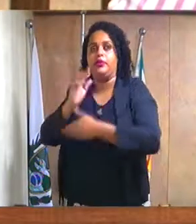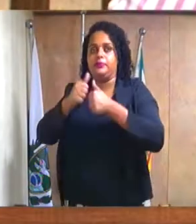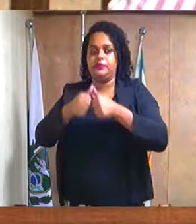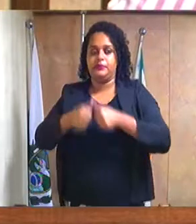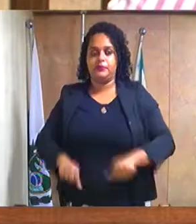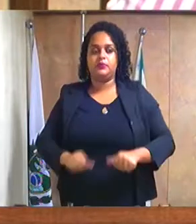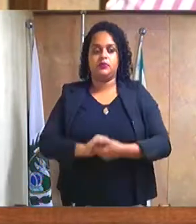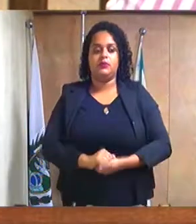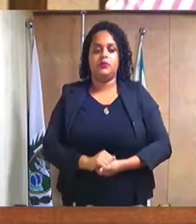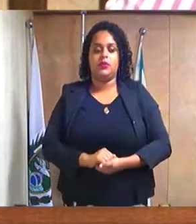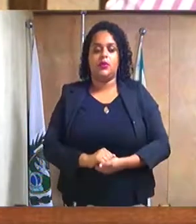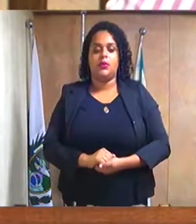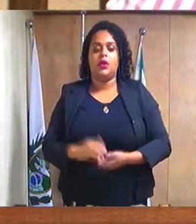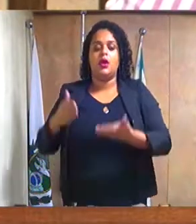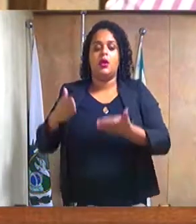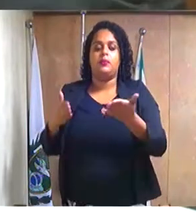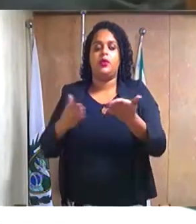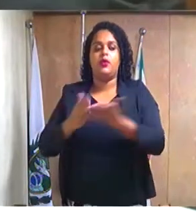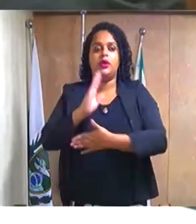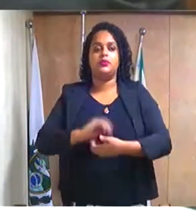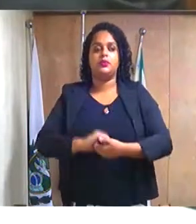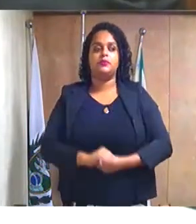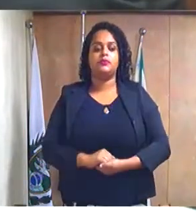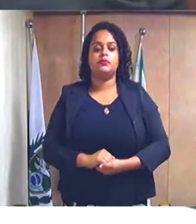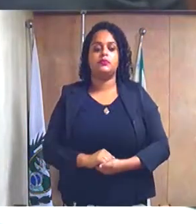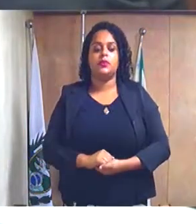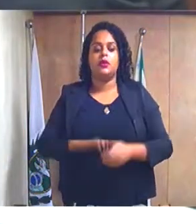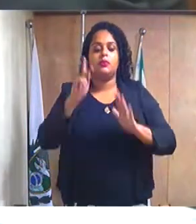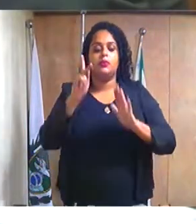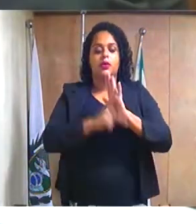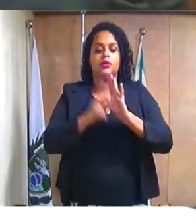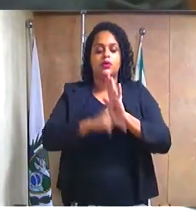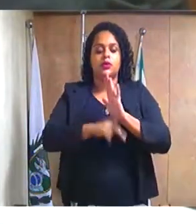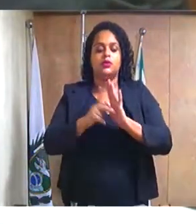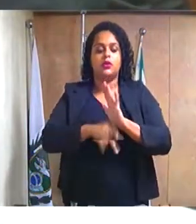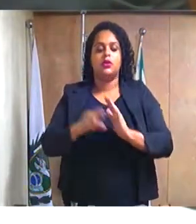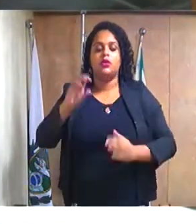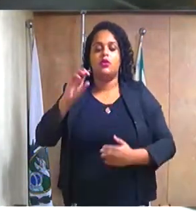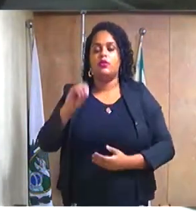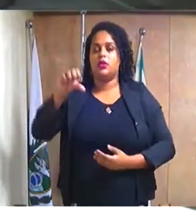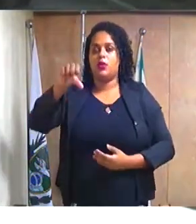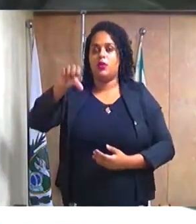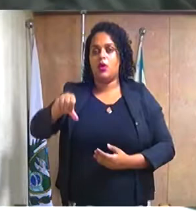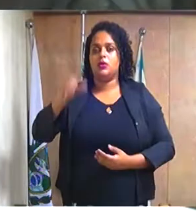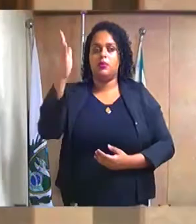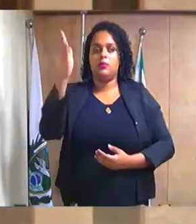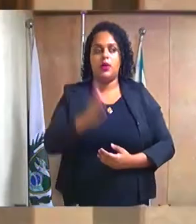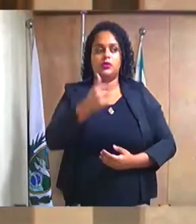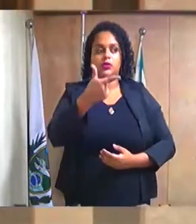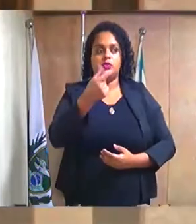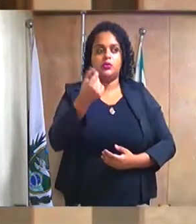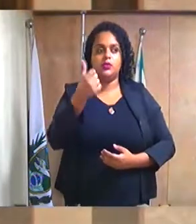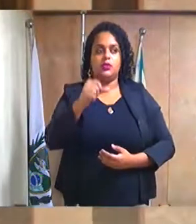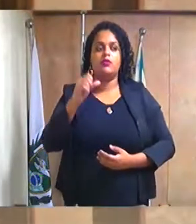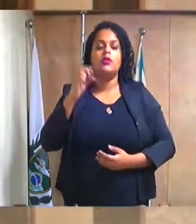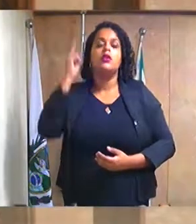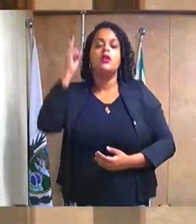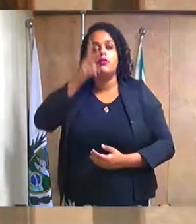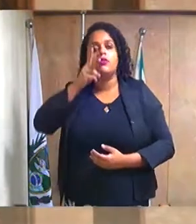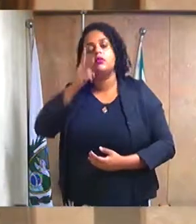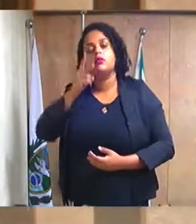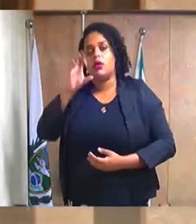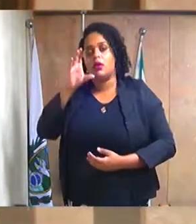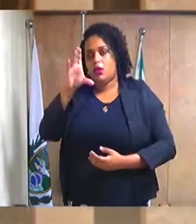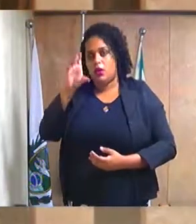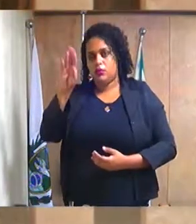estão. Aprovado por unanimidade. Projeto de Lei nº 094, barra 2019, do cientista e o vereador Cláudio de Oliveira